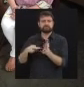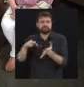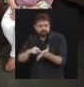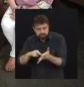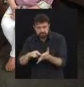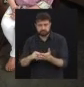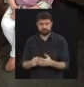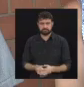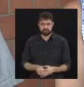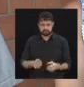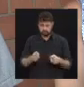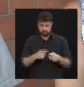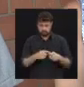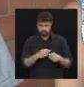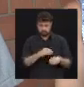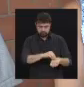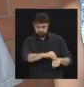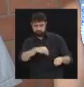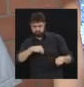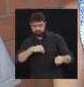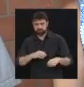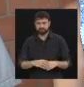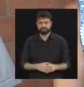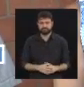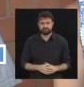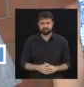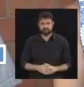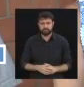esse diagnóstico que ele havia nos passado, né?